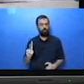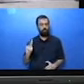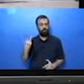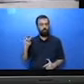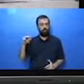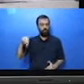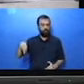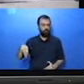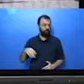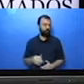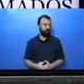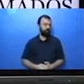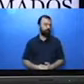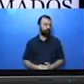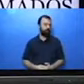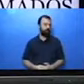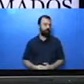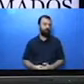praias.